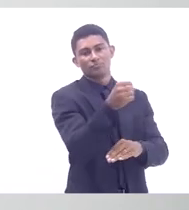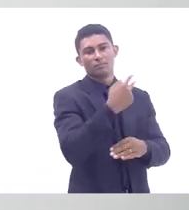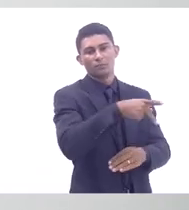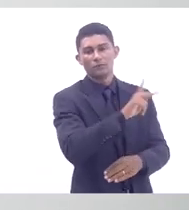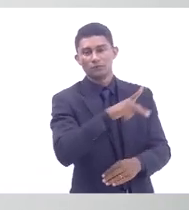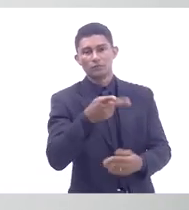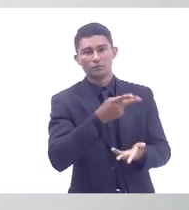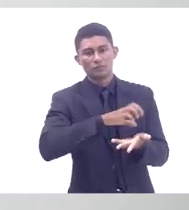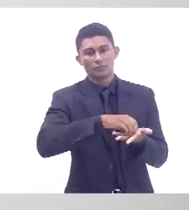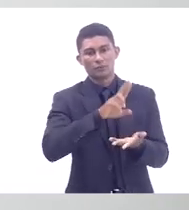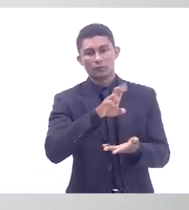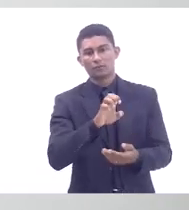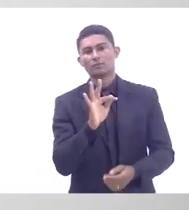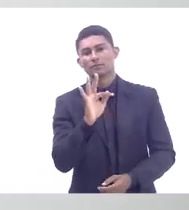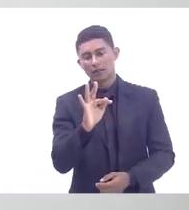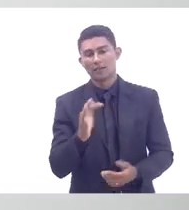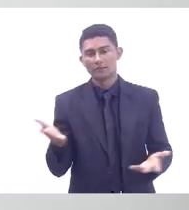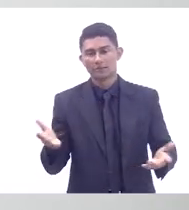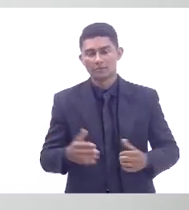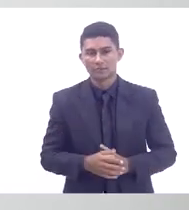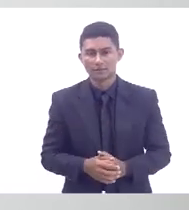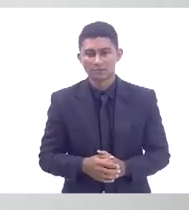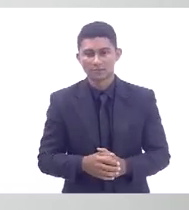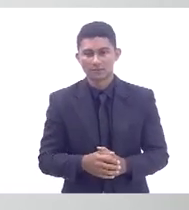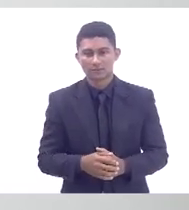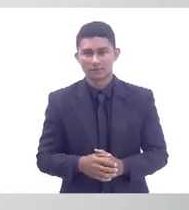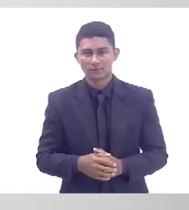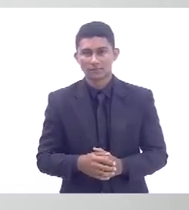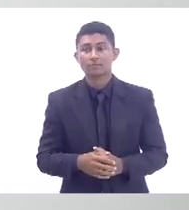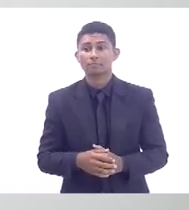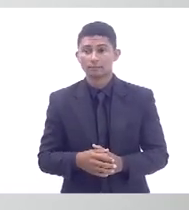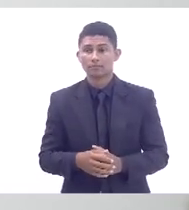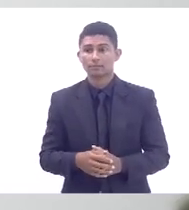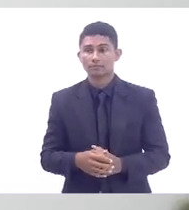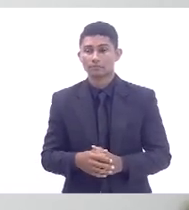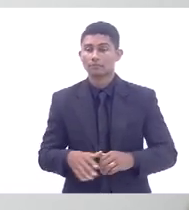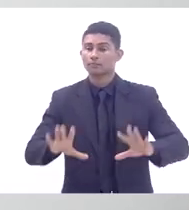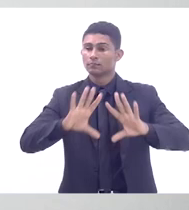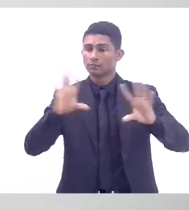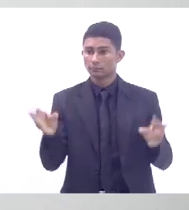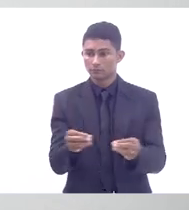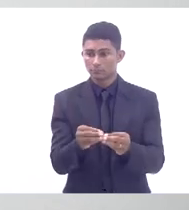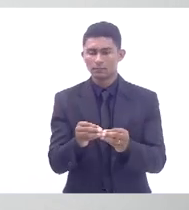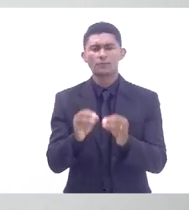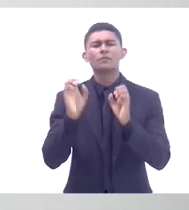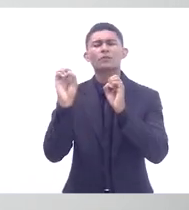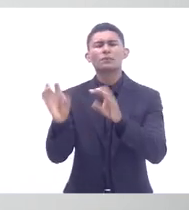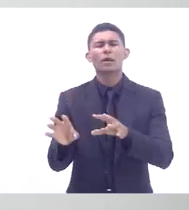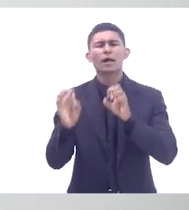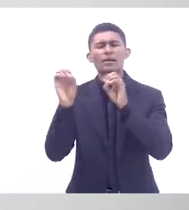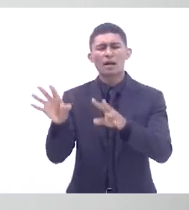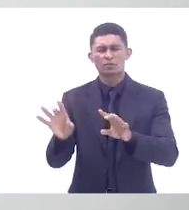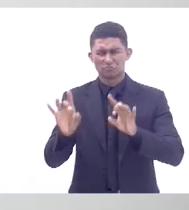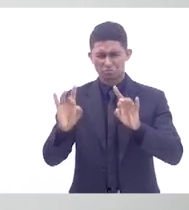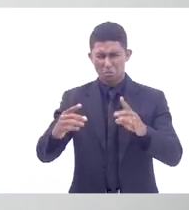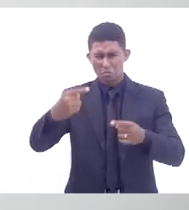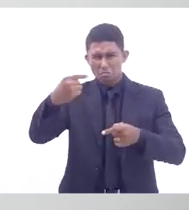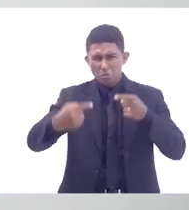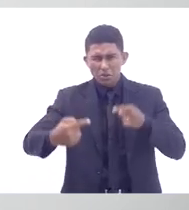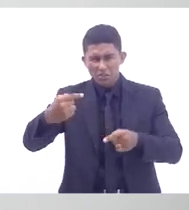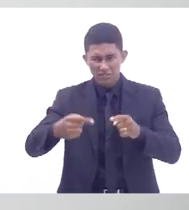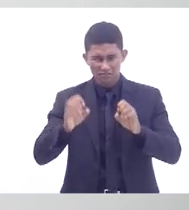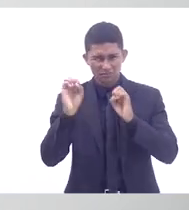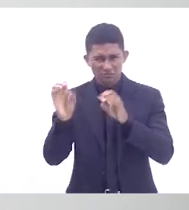da Wave educação para concluir não se faz apenas com política